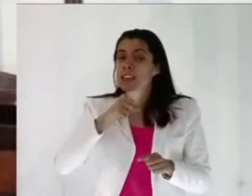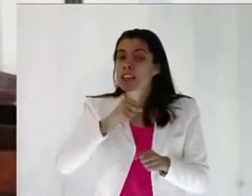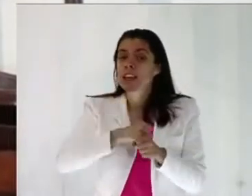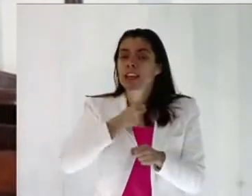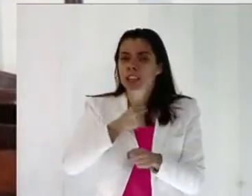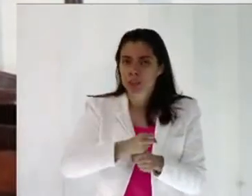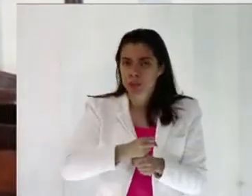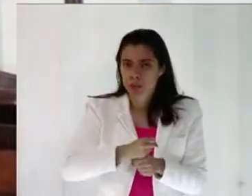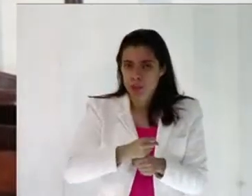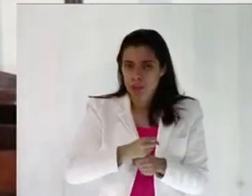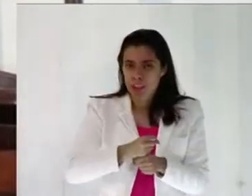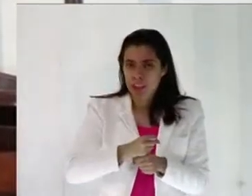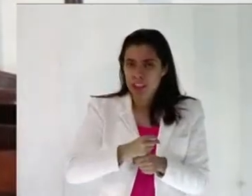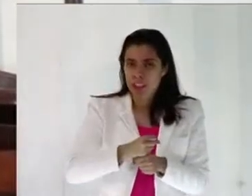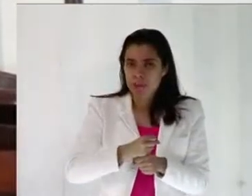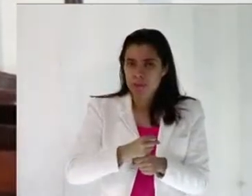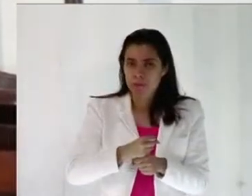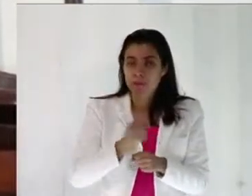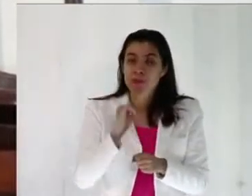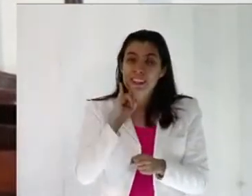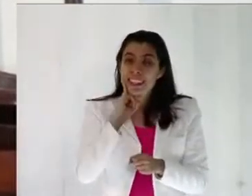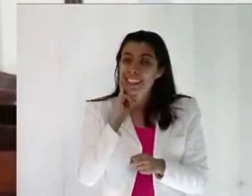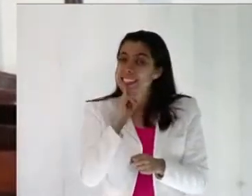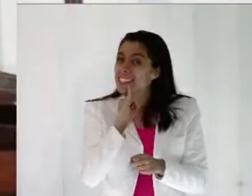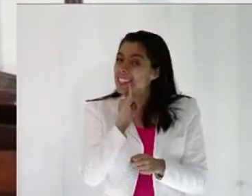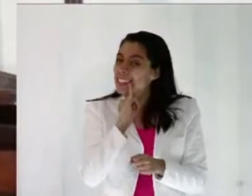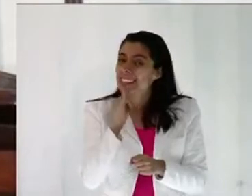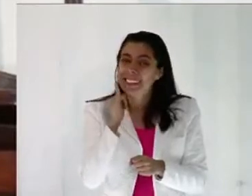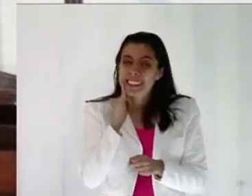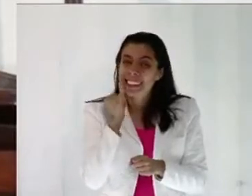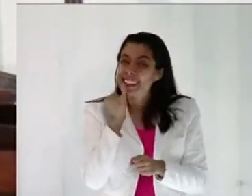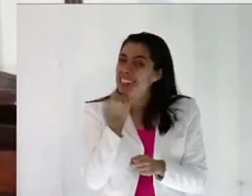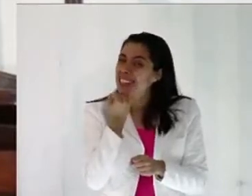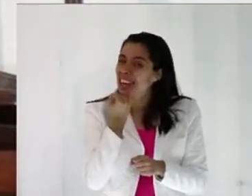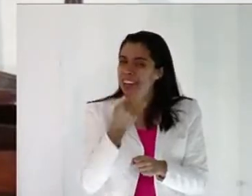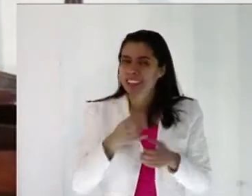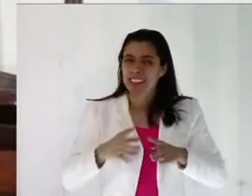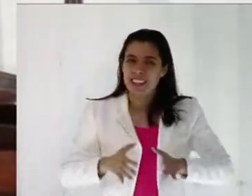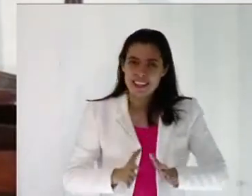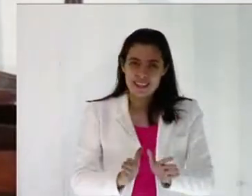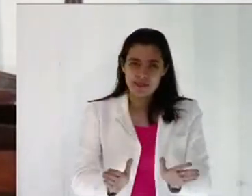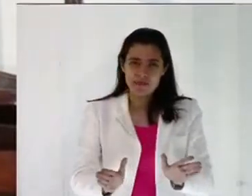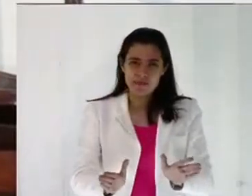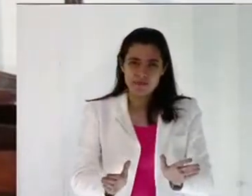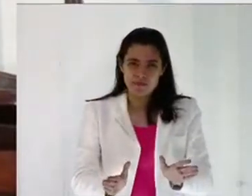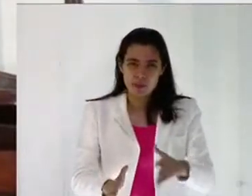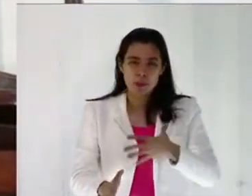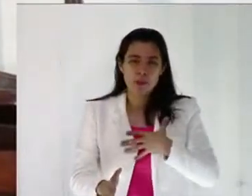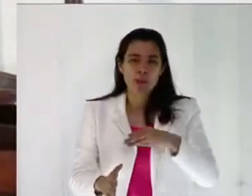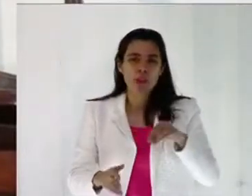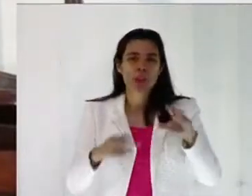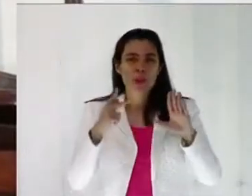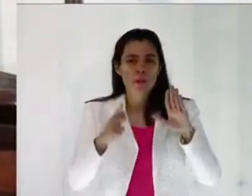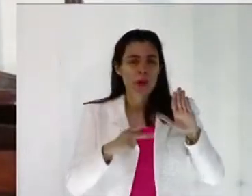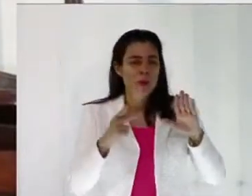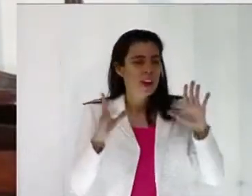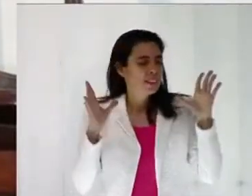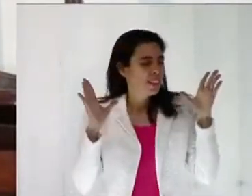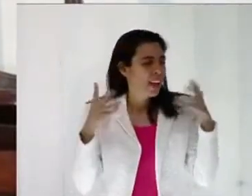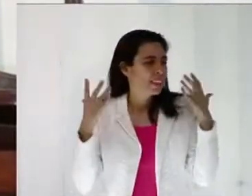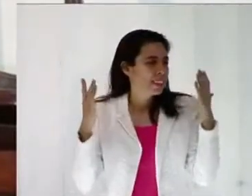filho, e Isaque nasceu, o filho da promessa. E ali certamente foi um motivo de alegria para